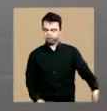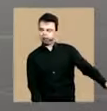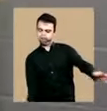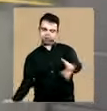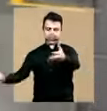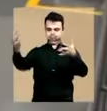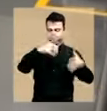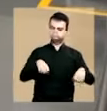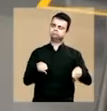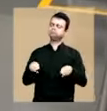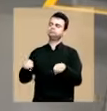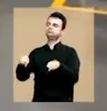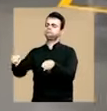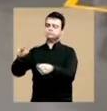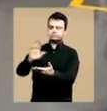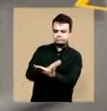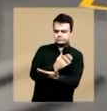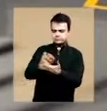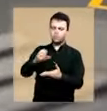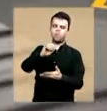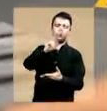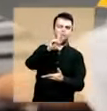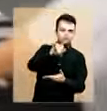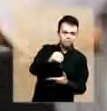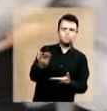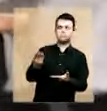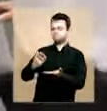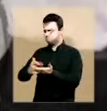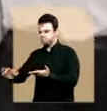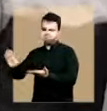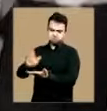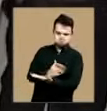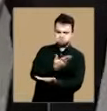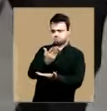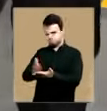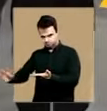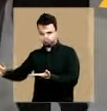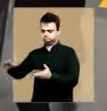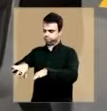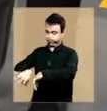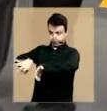da separação. Lixo orgânico vai para um lado e inorgânico para o outro.